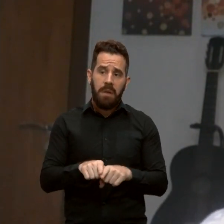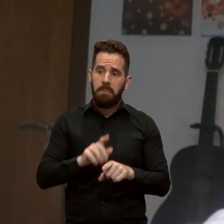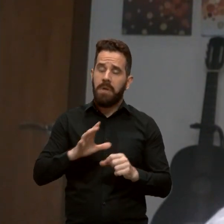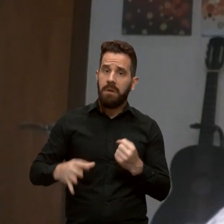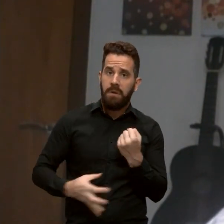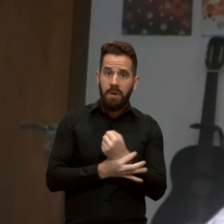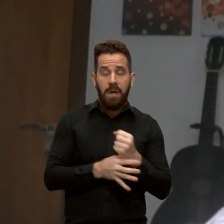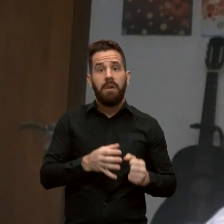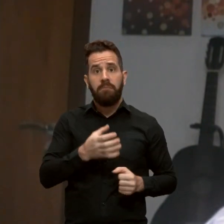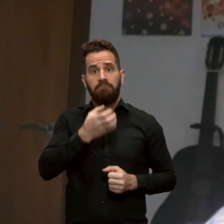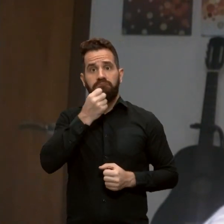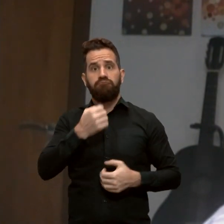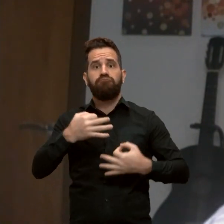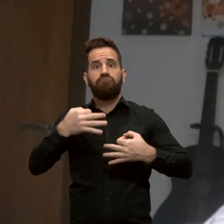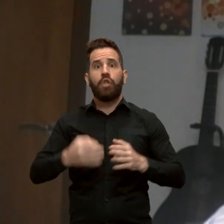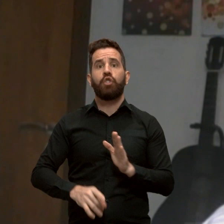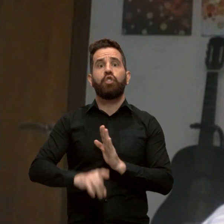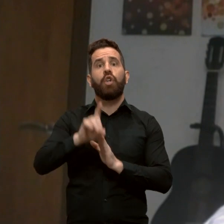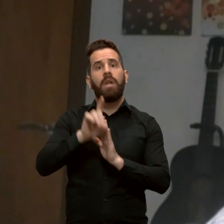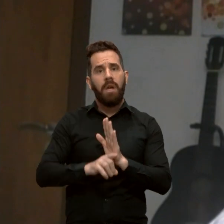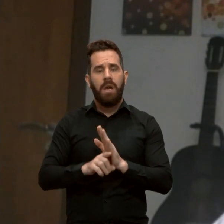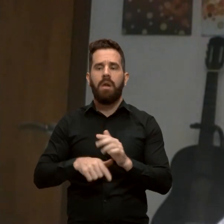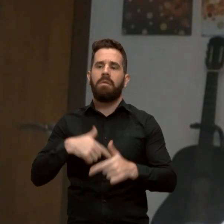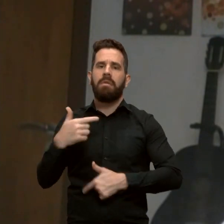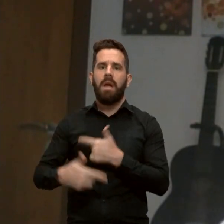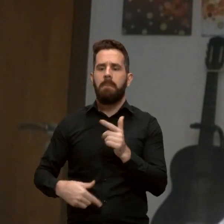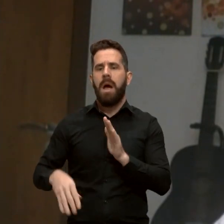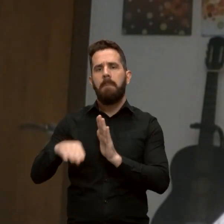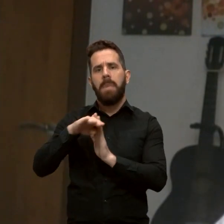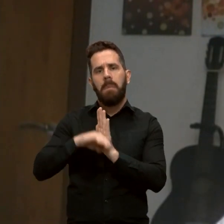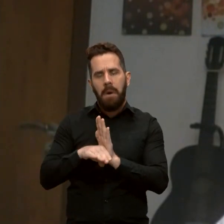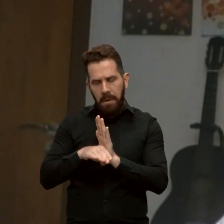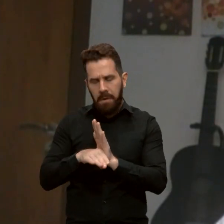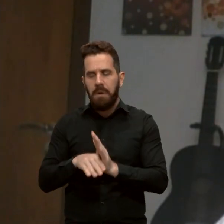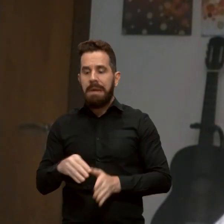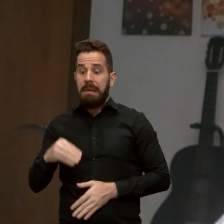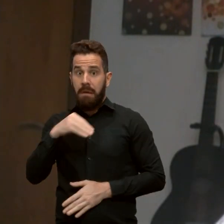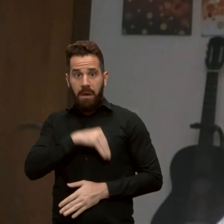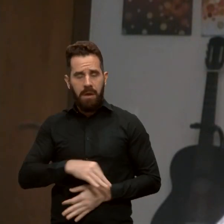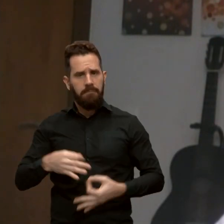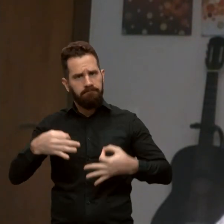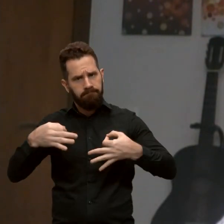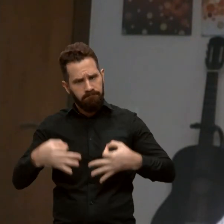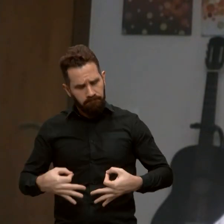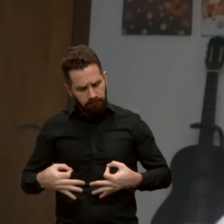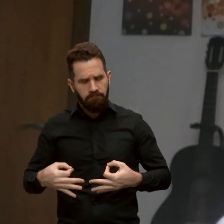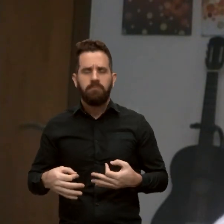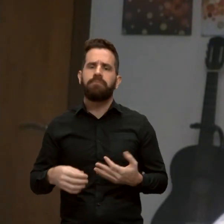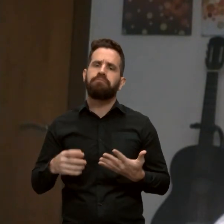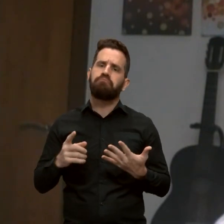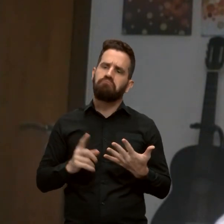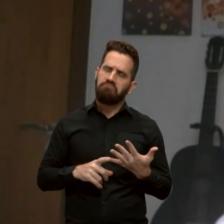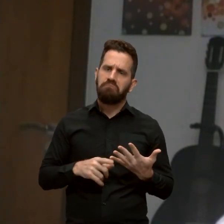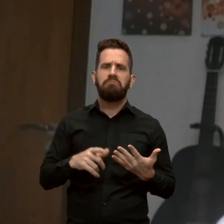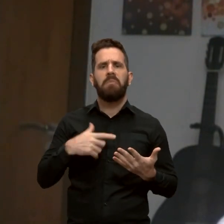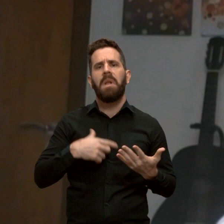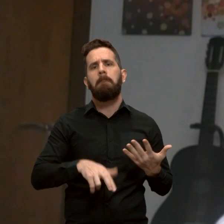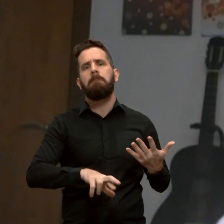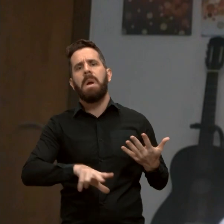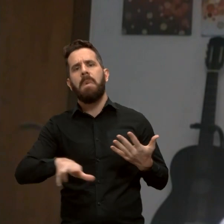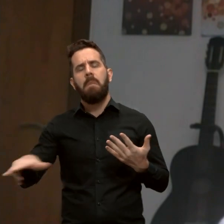direitos trabalhistas, né, a uma renda digna, acesso a diversos tipos